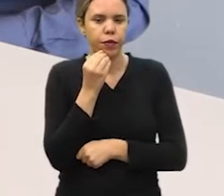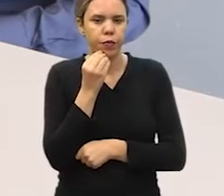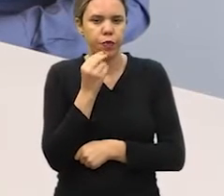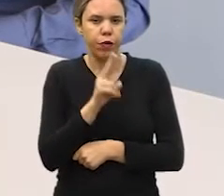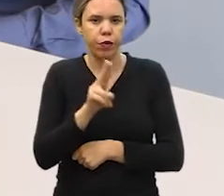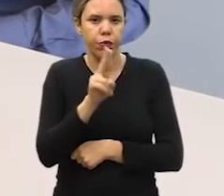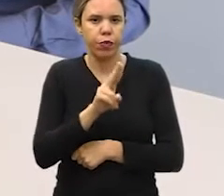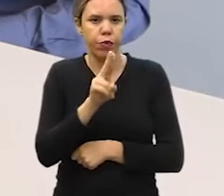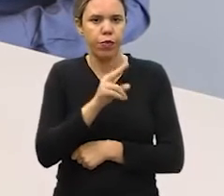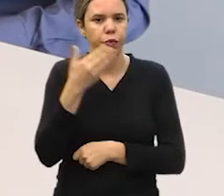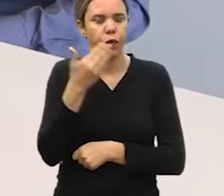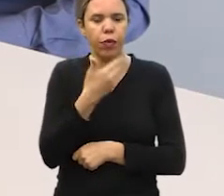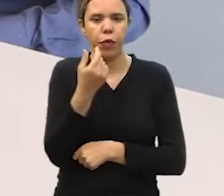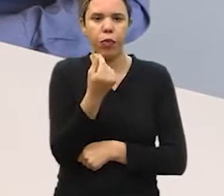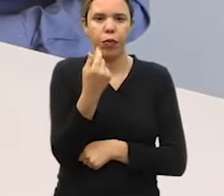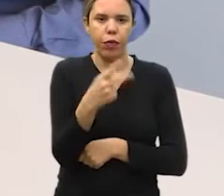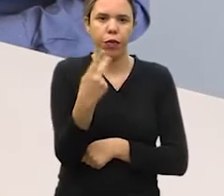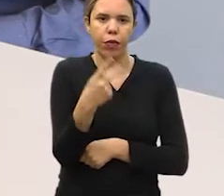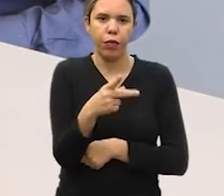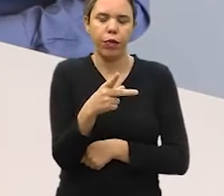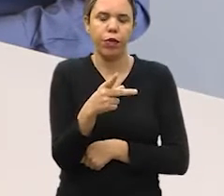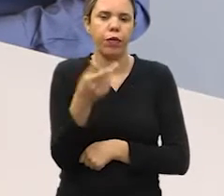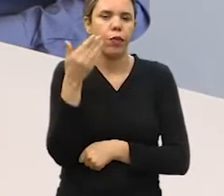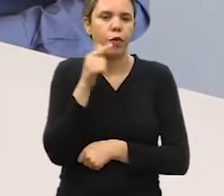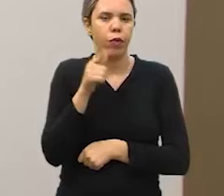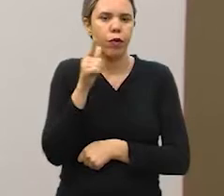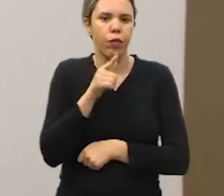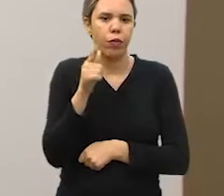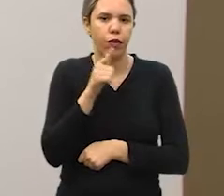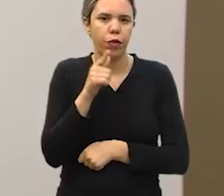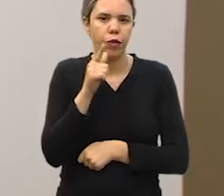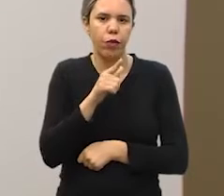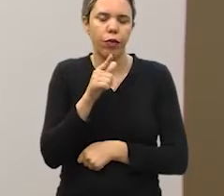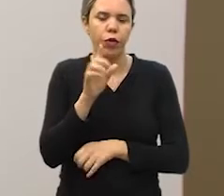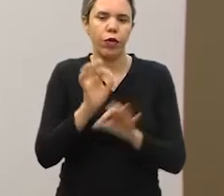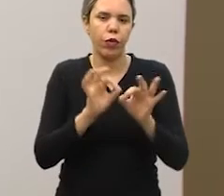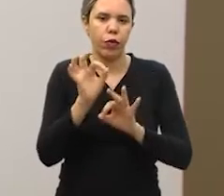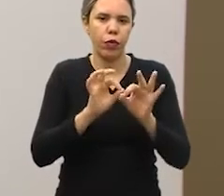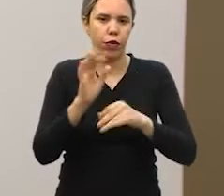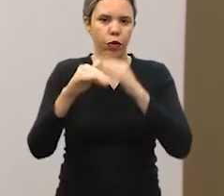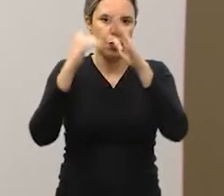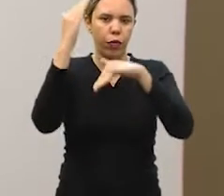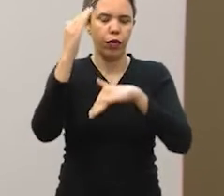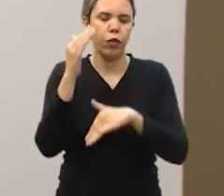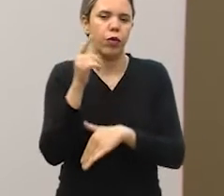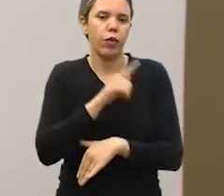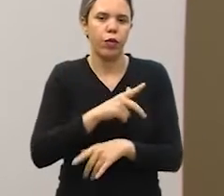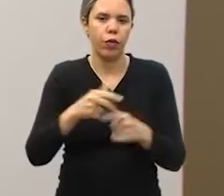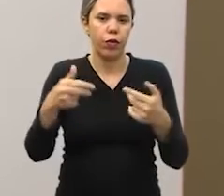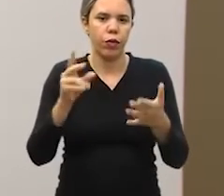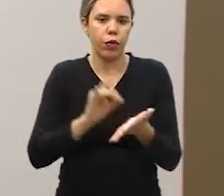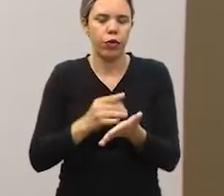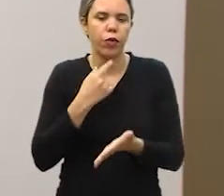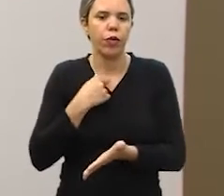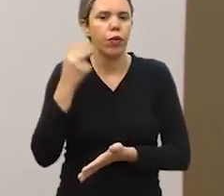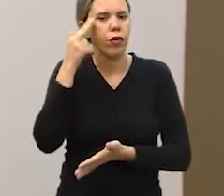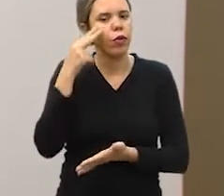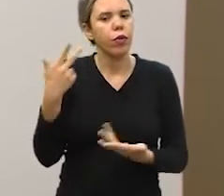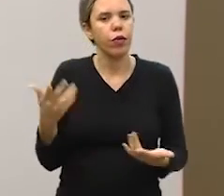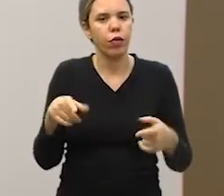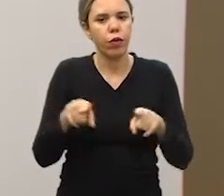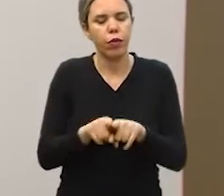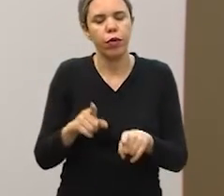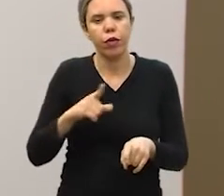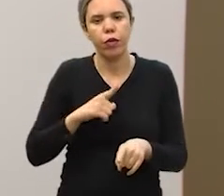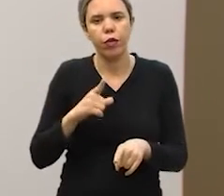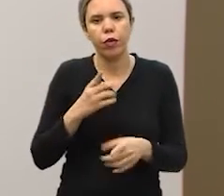de usar melhor o seu dinheiro para conseguir construir seus projetos, conseguir realizar os seus sonhos e